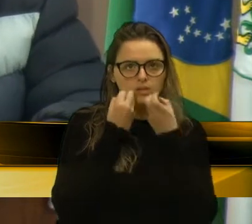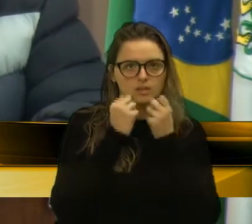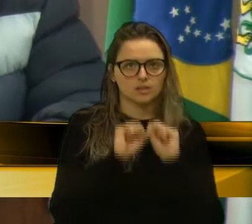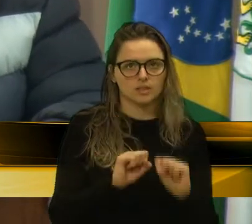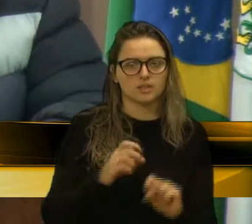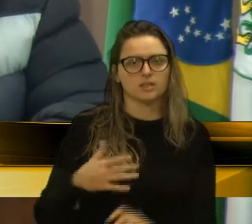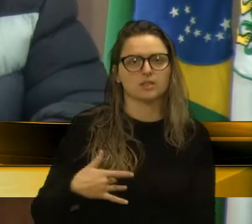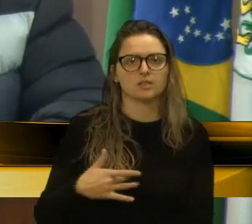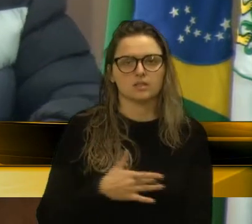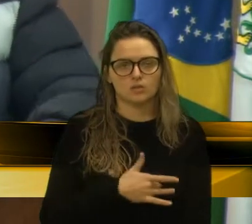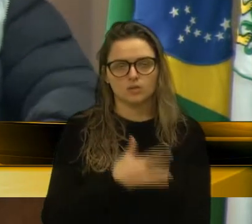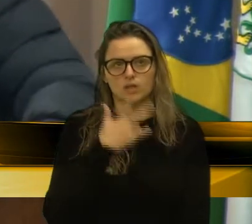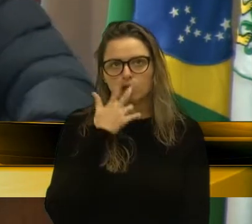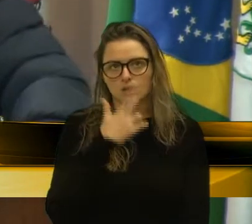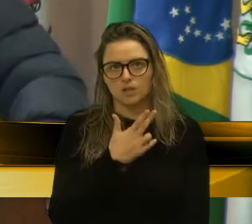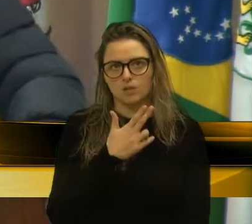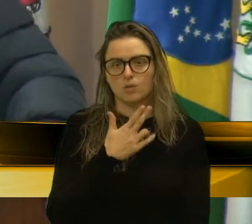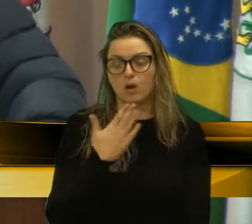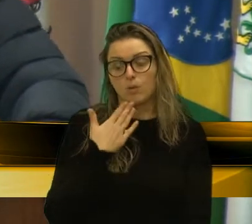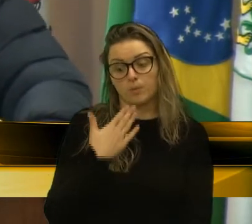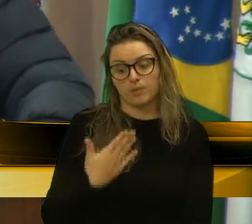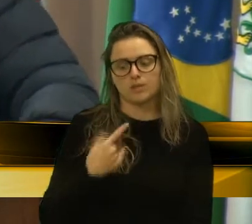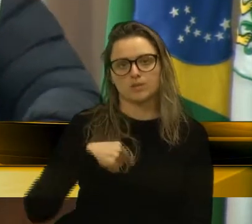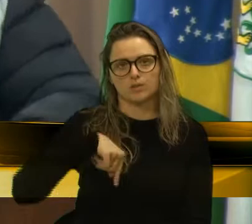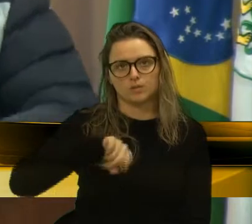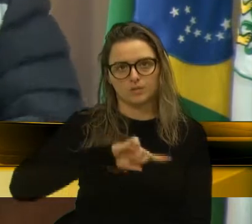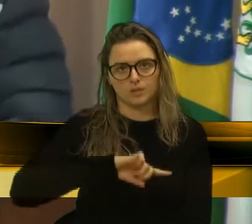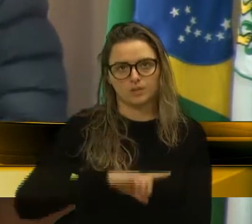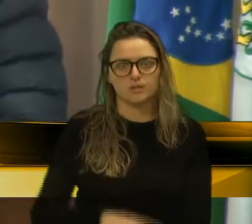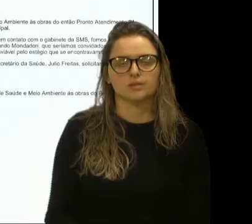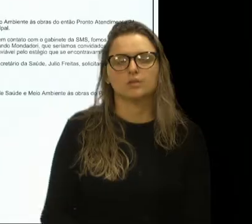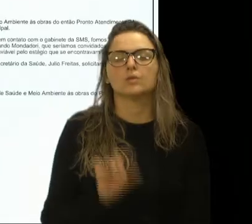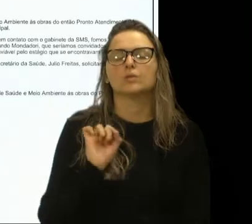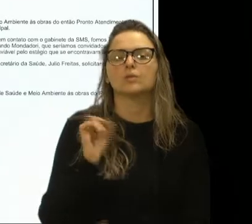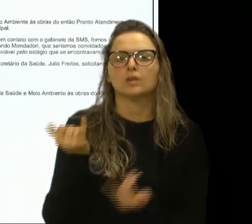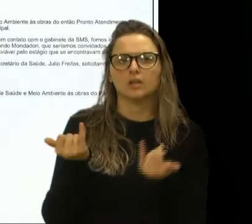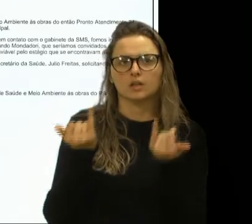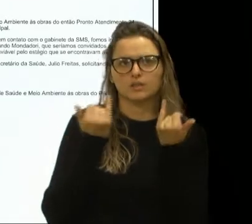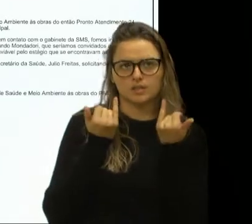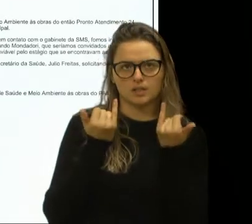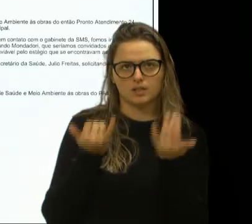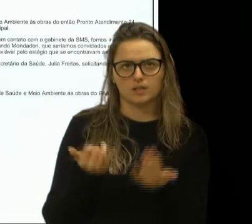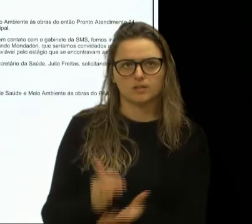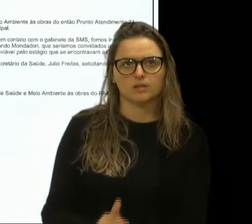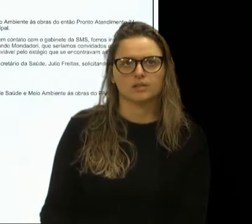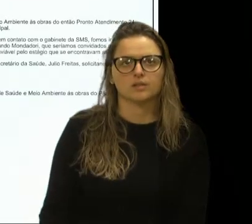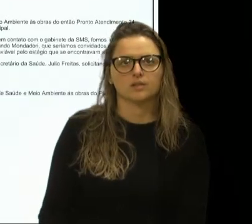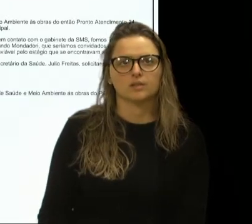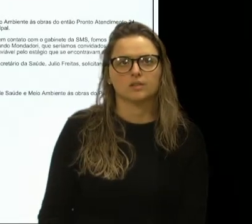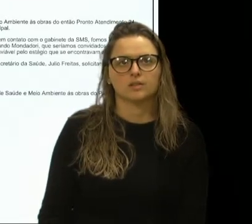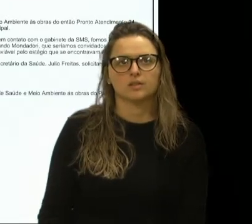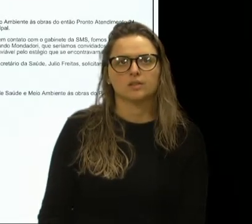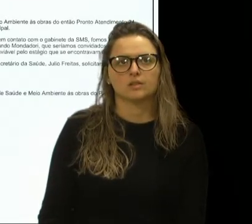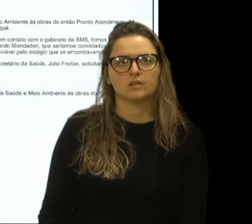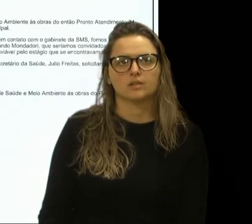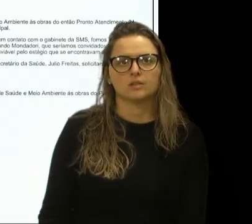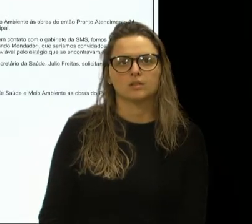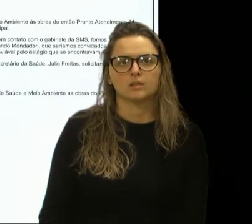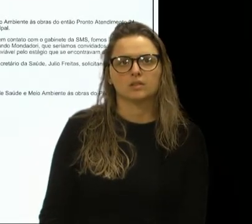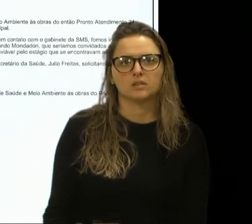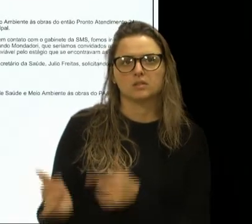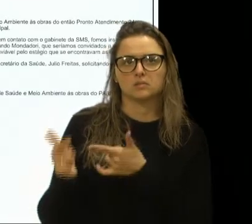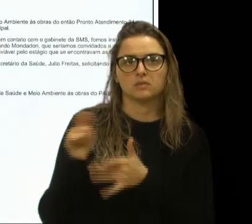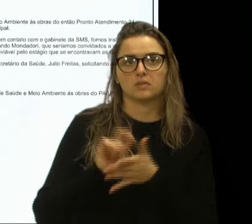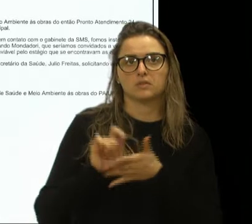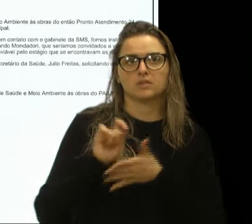Secretaria de Saúde, conforme nos solicitaram. O que que disseram? Claro que é anônimo, não tem ninguém que